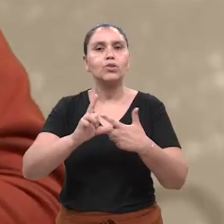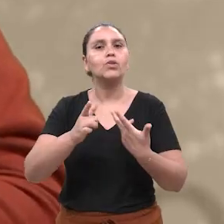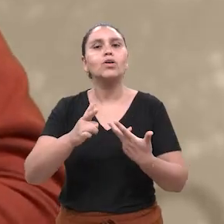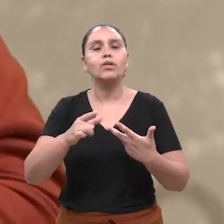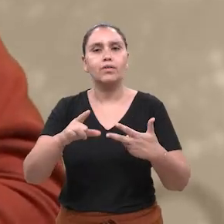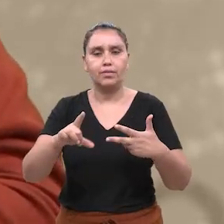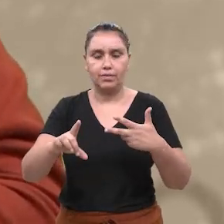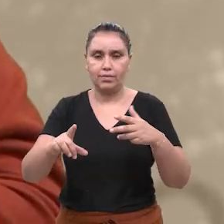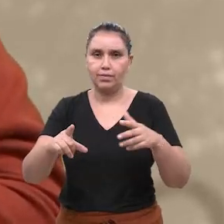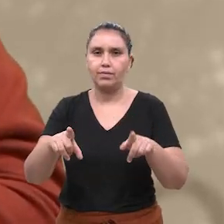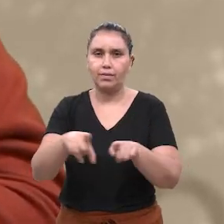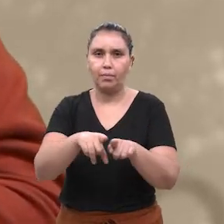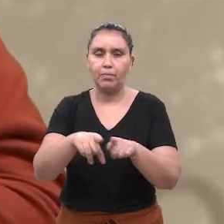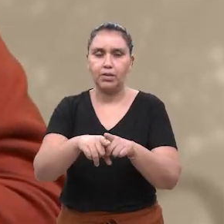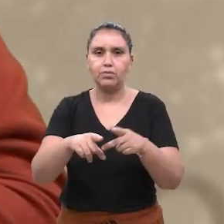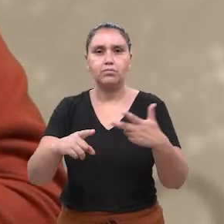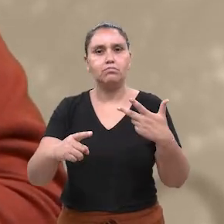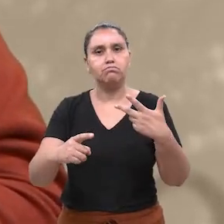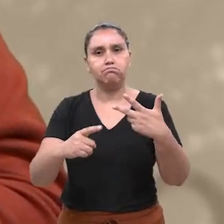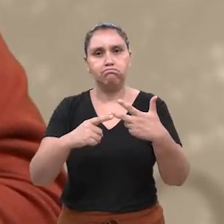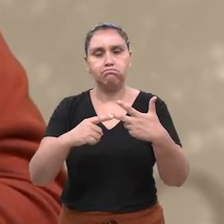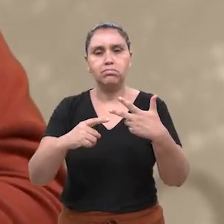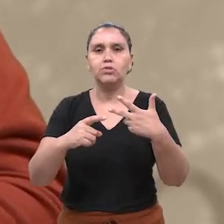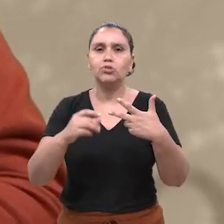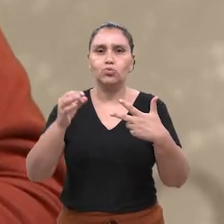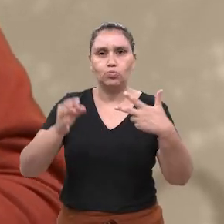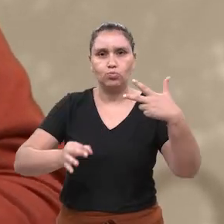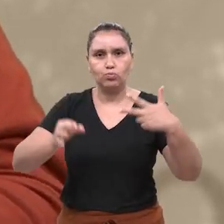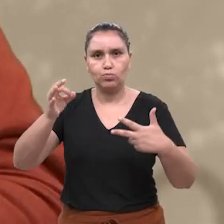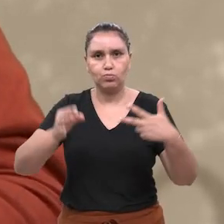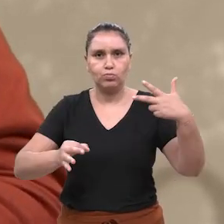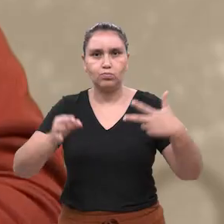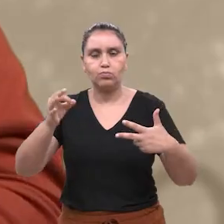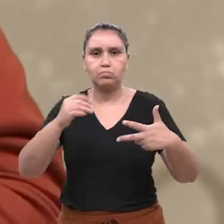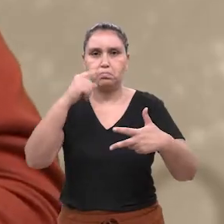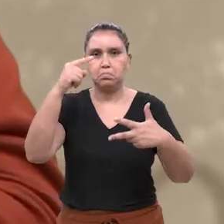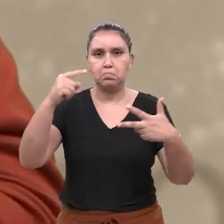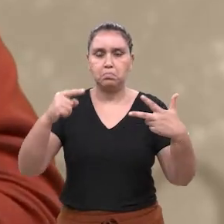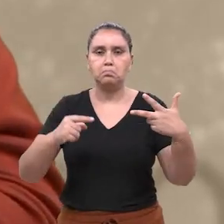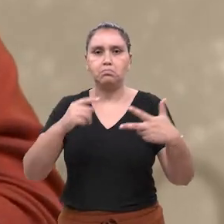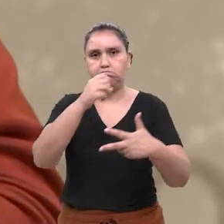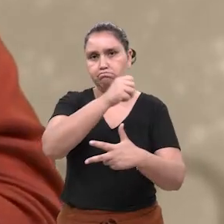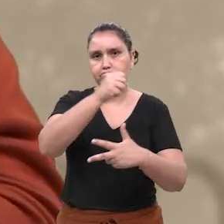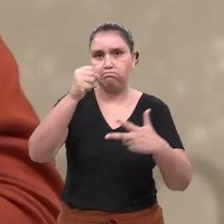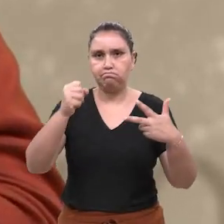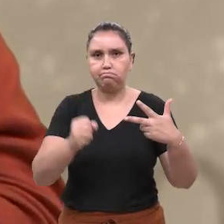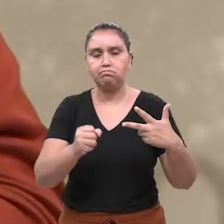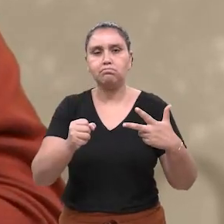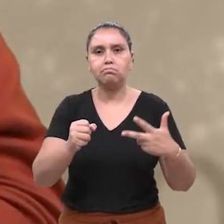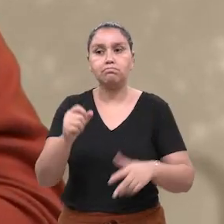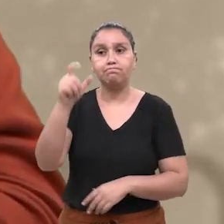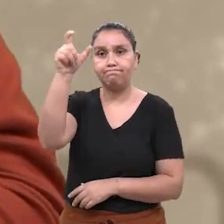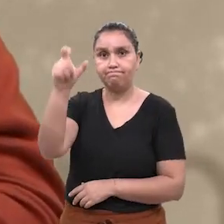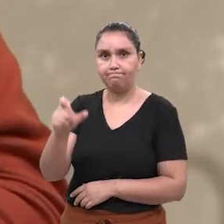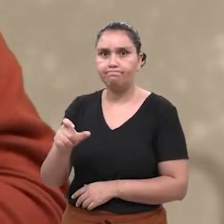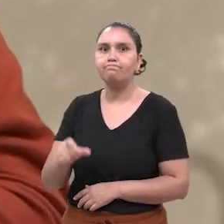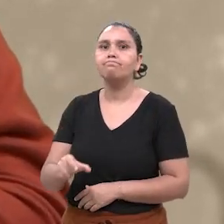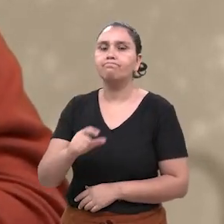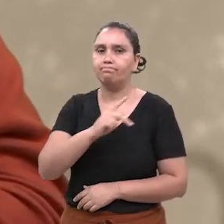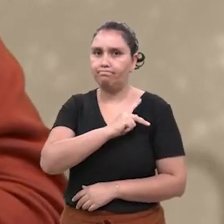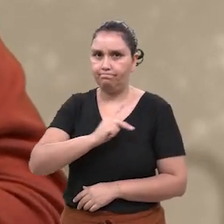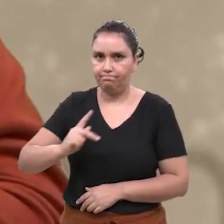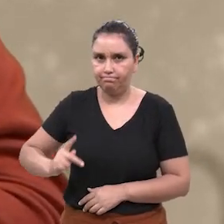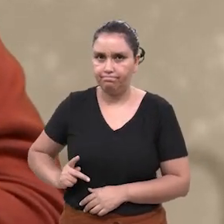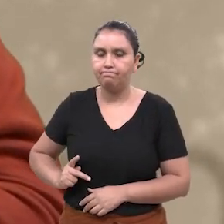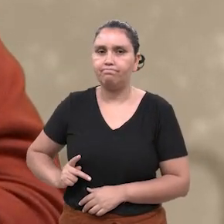fórum, comanda o judiciário. Então, na verdade, tu automaticamente passa a ser uma pessoa, né, com um comando dentro